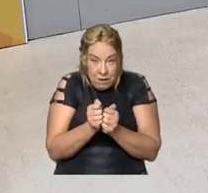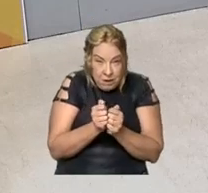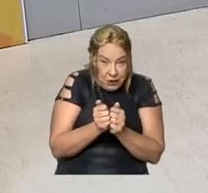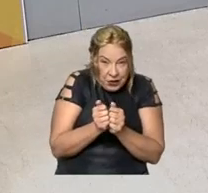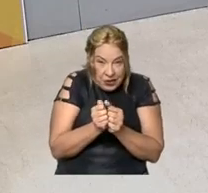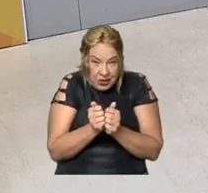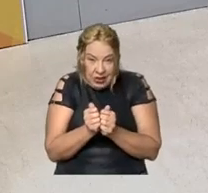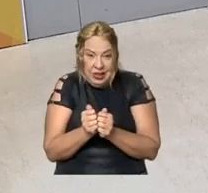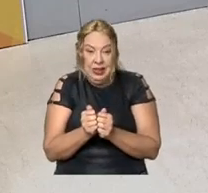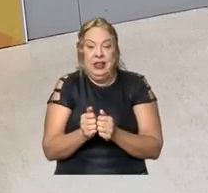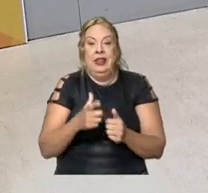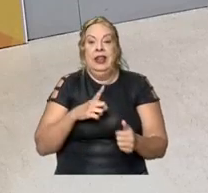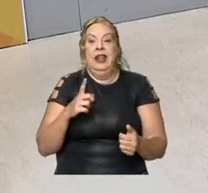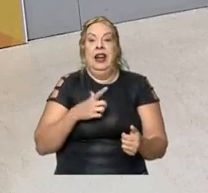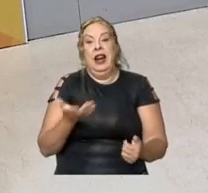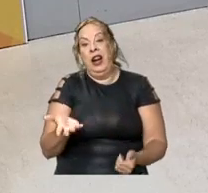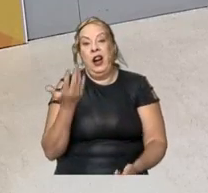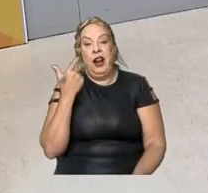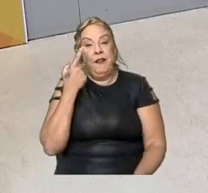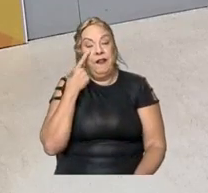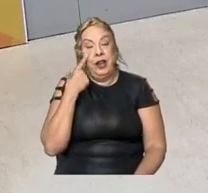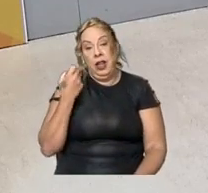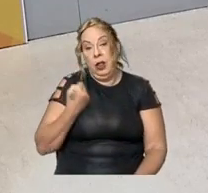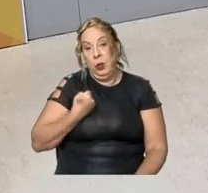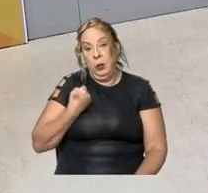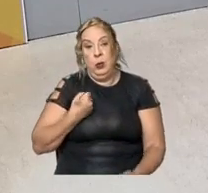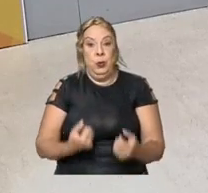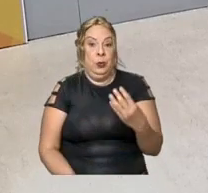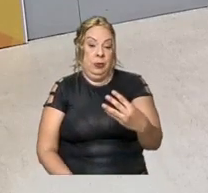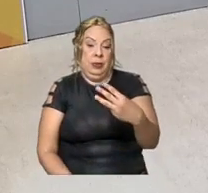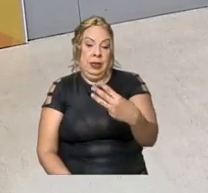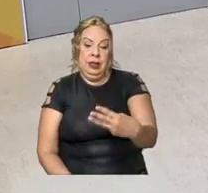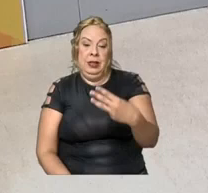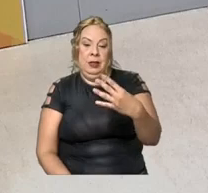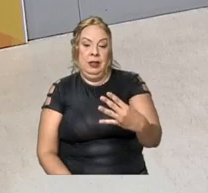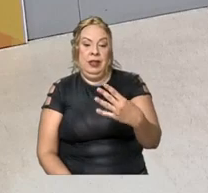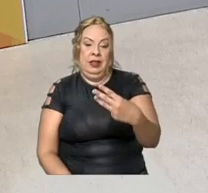uma conferida aí se tem